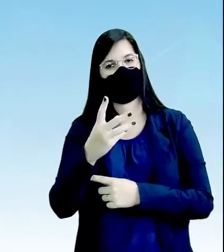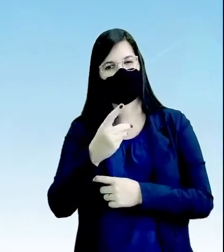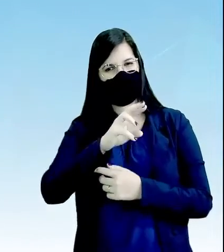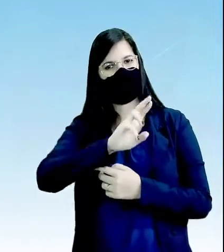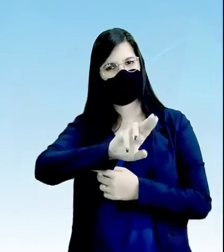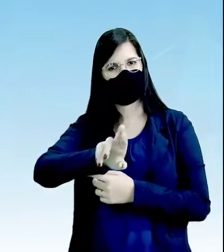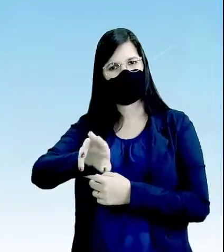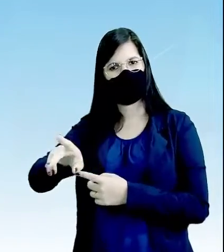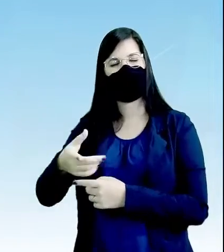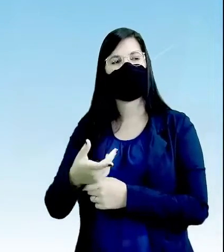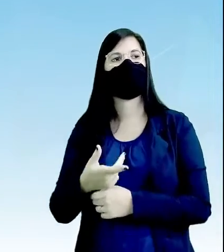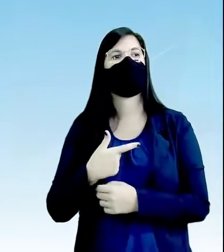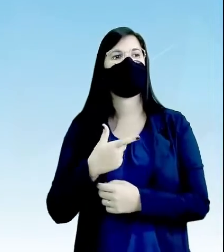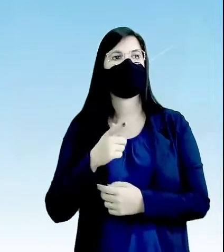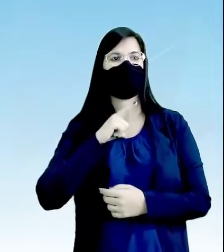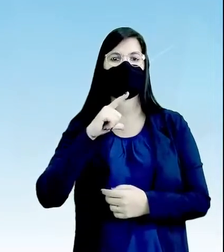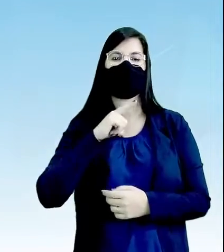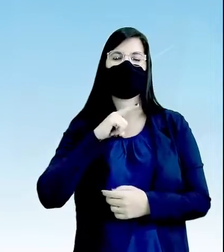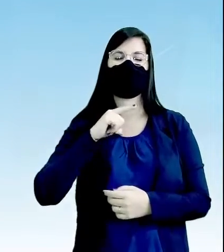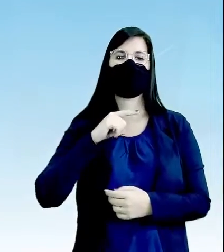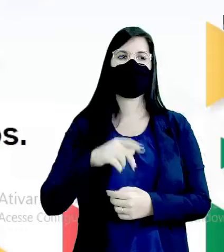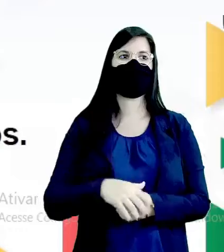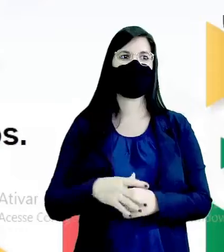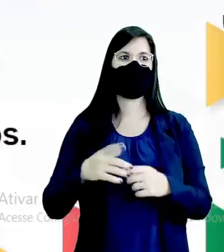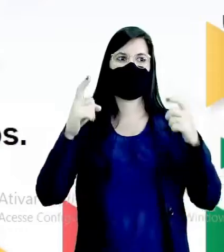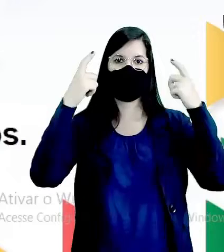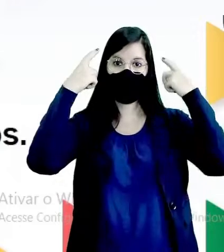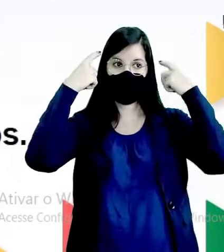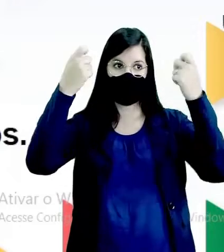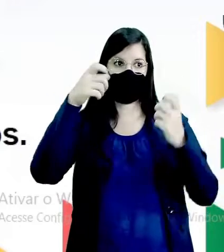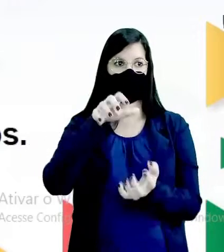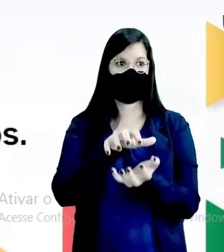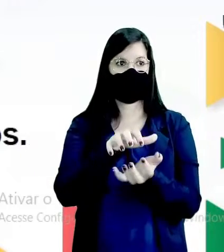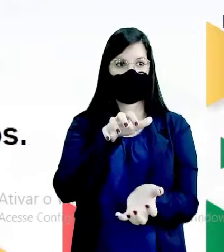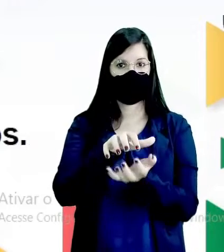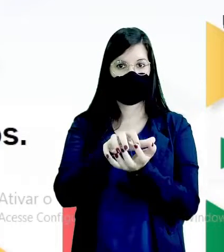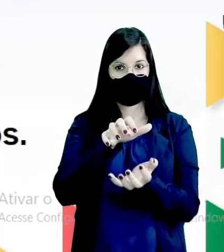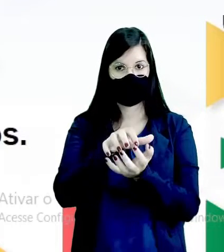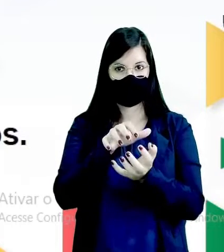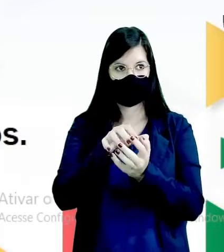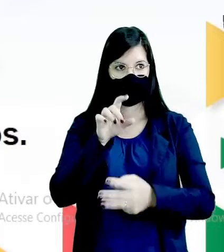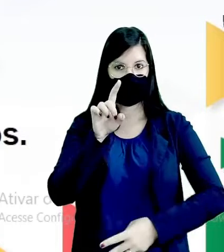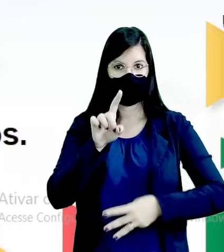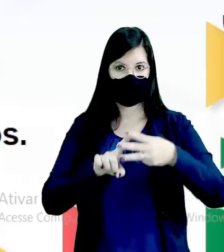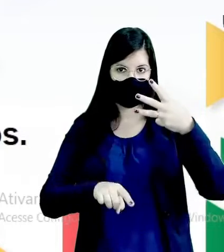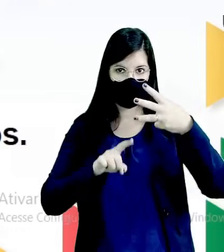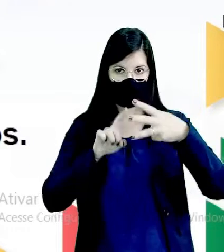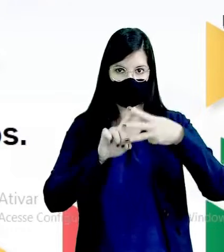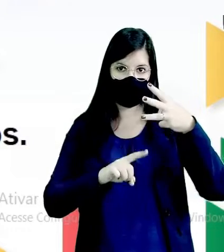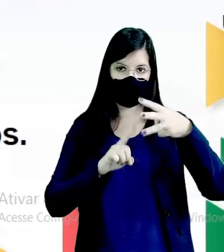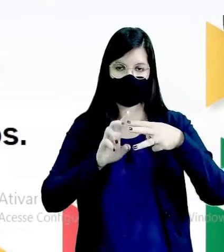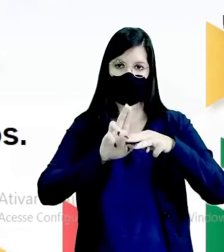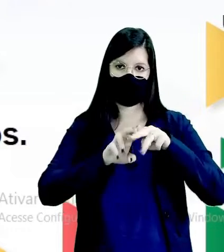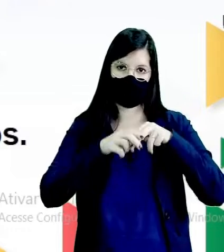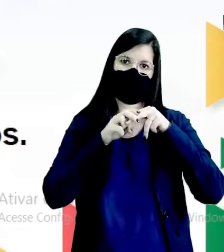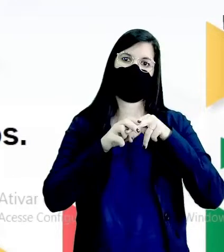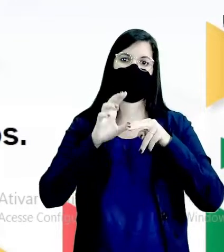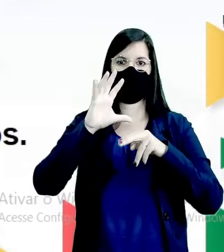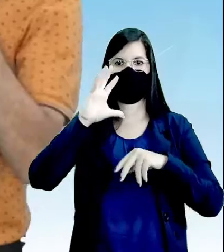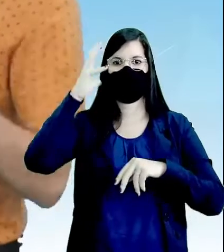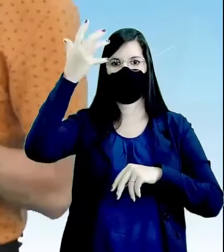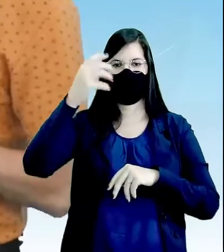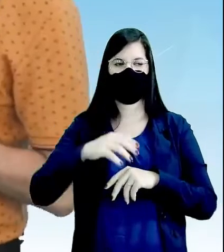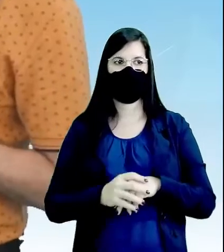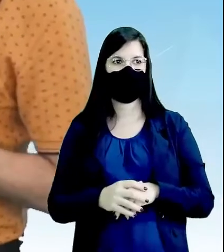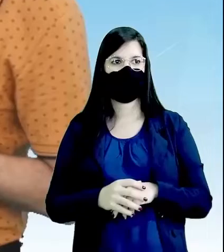mais. Aqui nós temos a Revolução Pernambucana e temos três motivos por que aconteceu a Revolução Pernambucana.